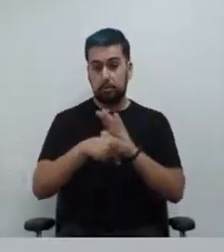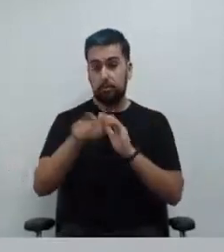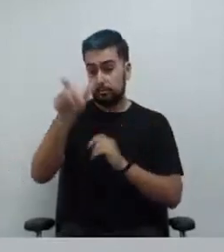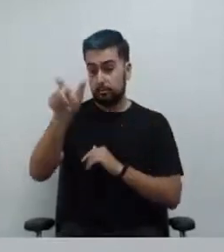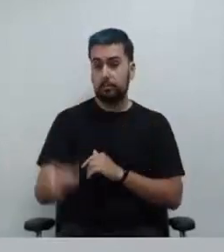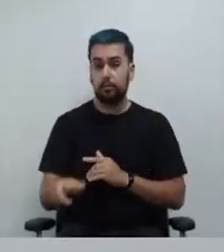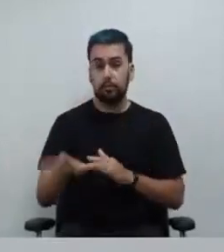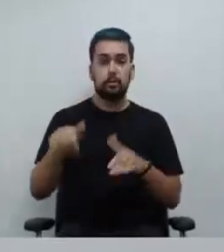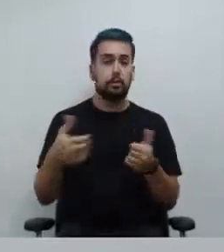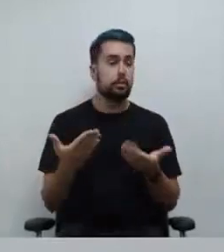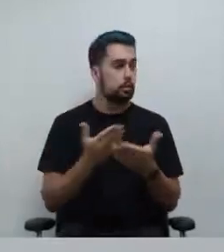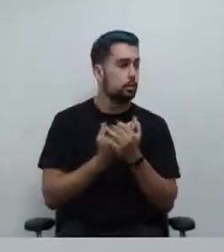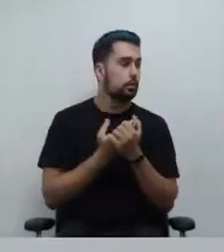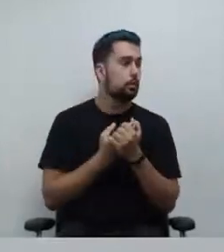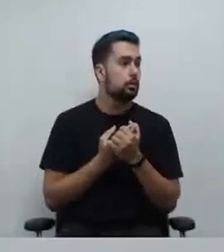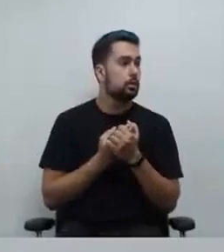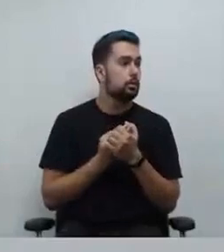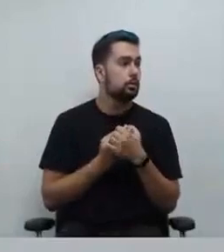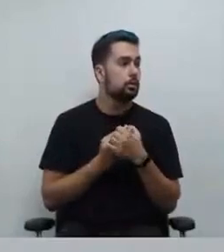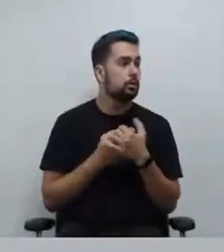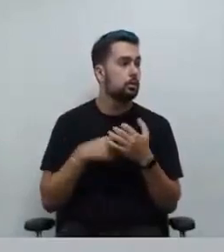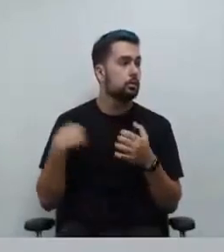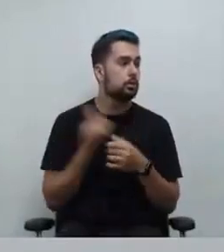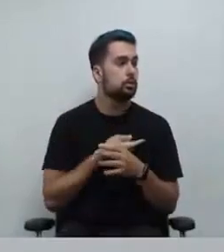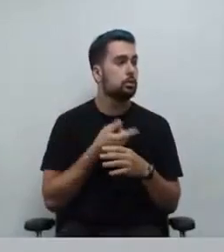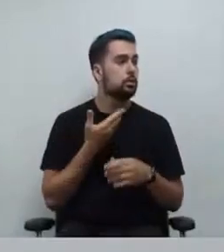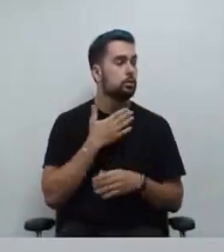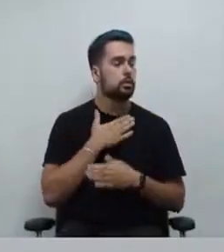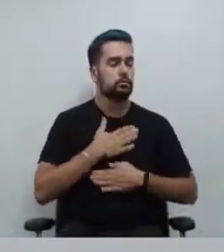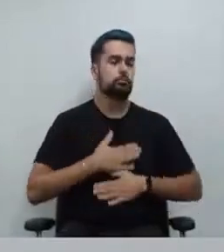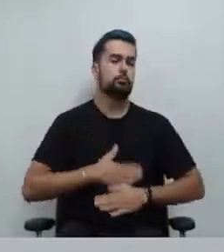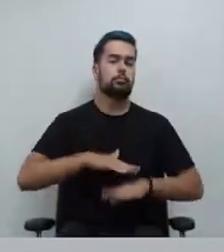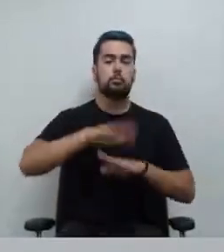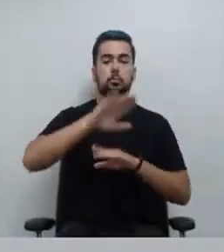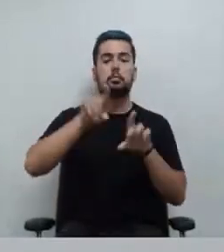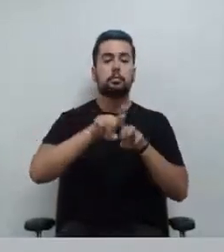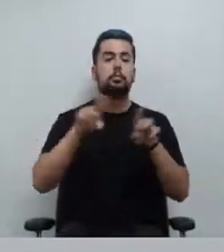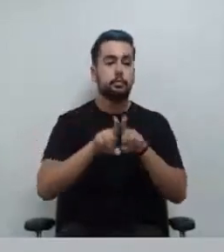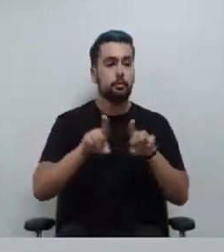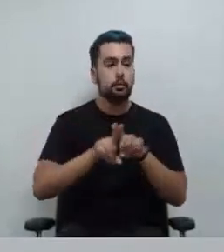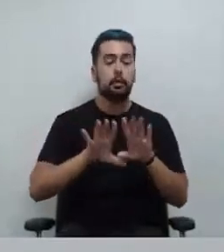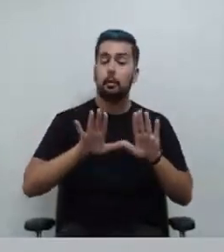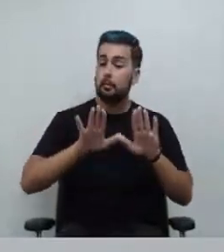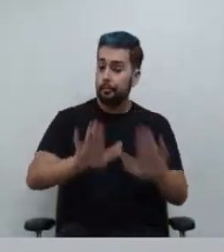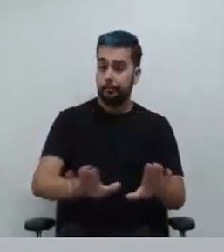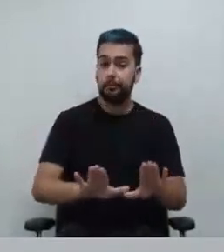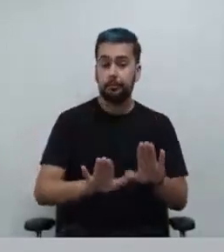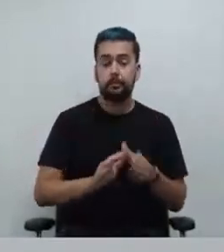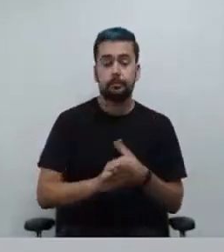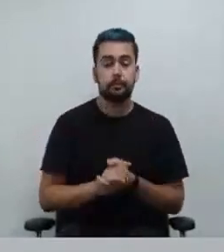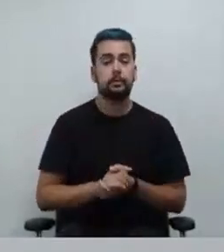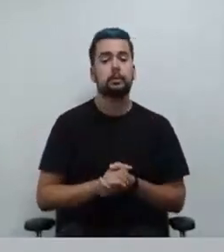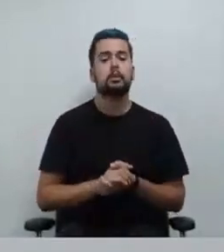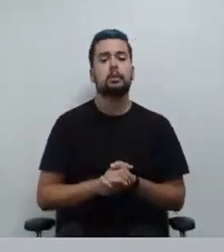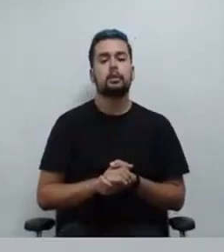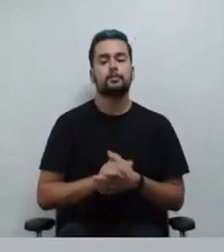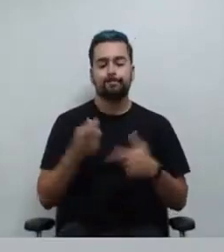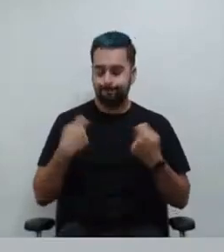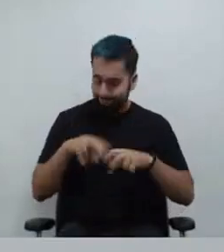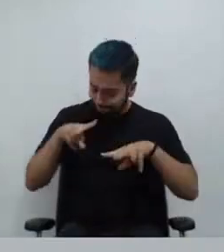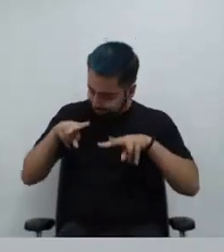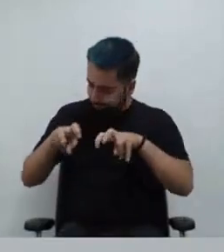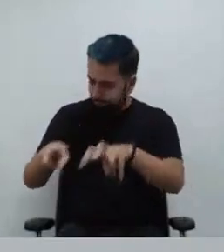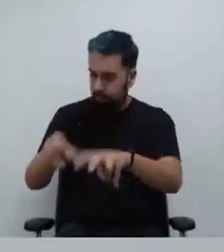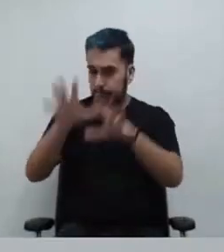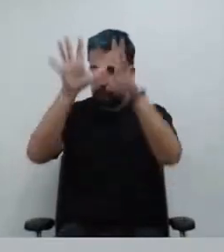do colega, então isso nos deixa um pouco mais tranquilos, mas de fato a situação precisa ser investigada. O